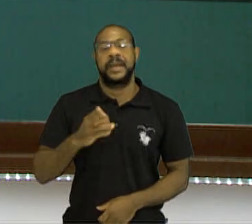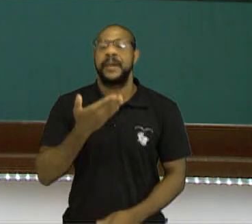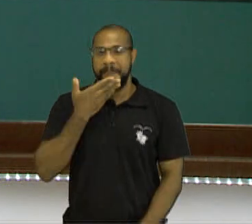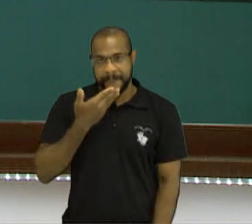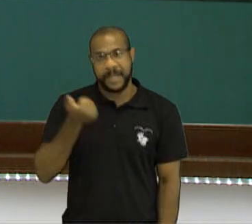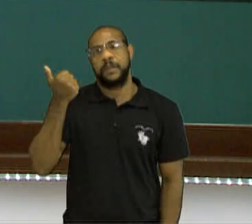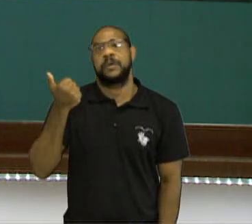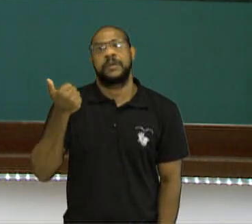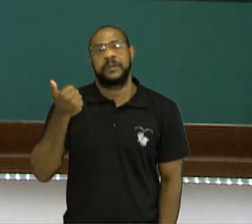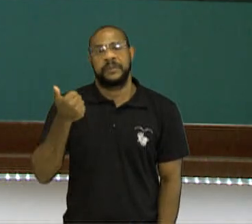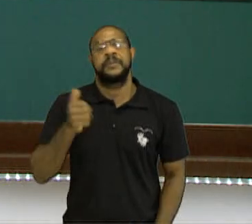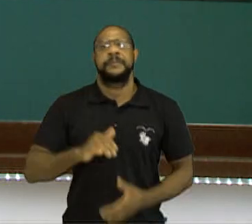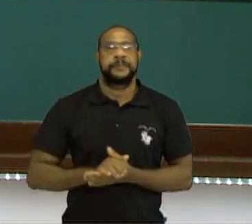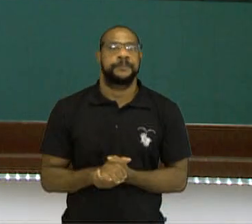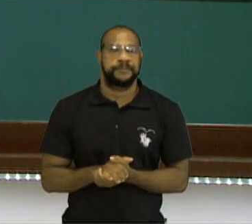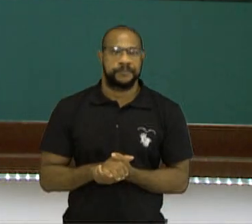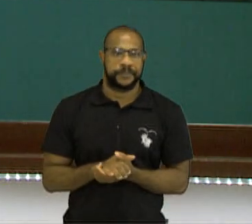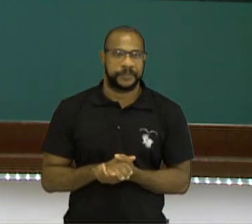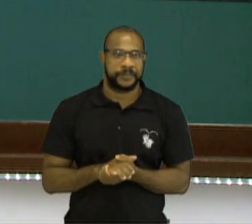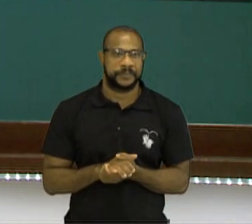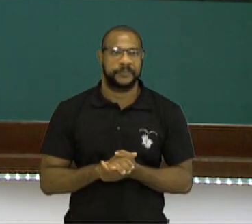de acordo com o seu texto.